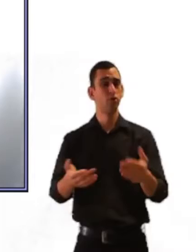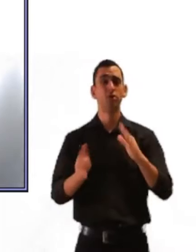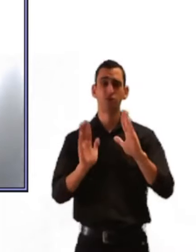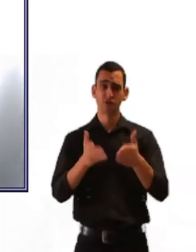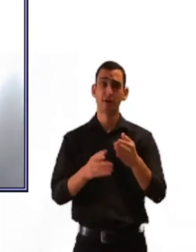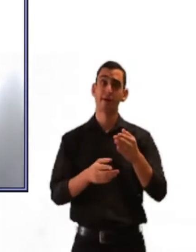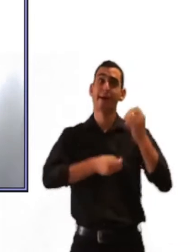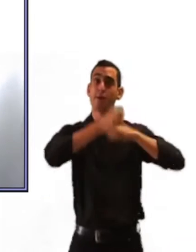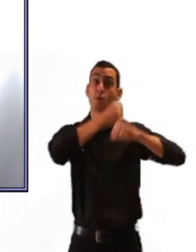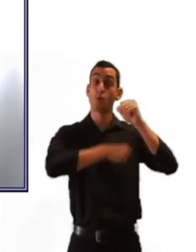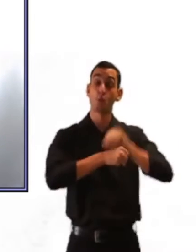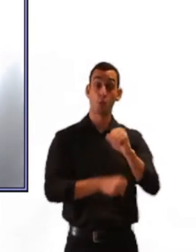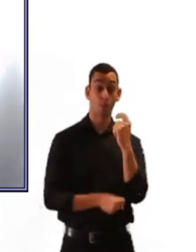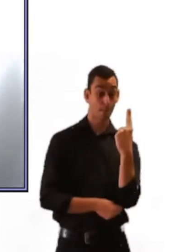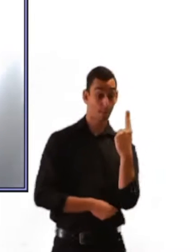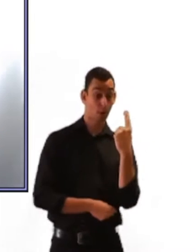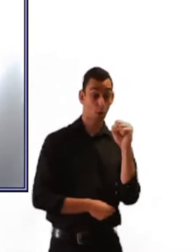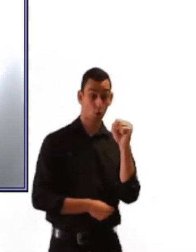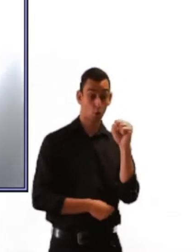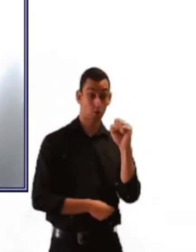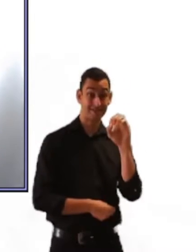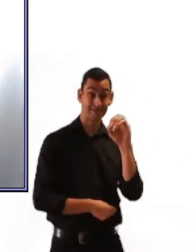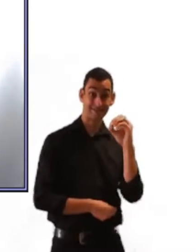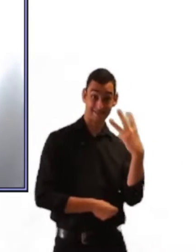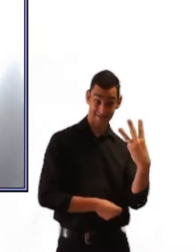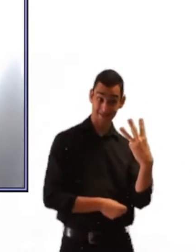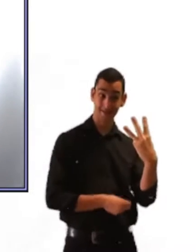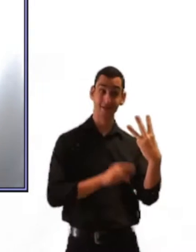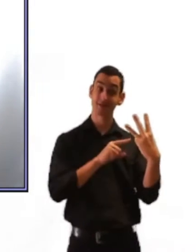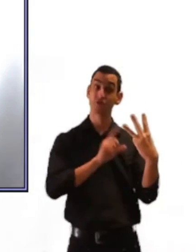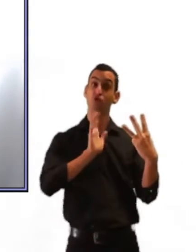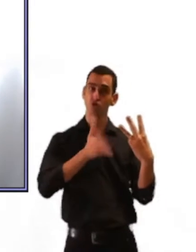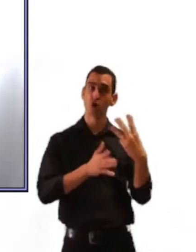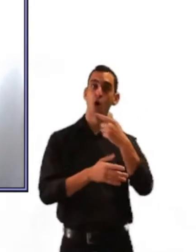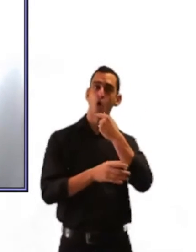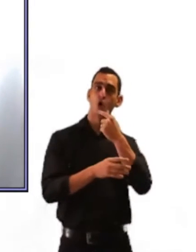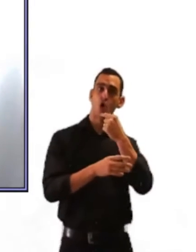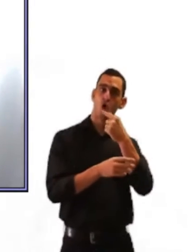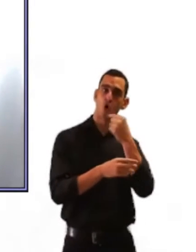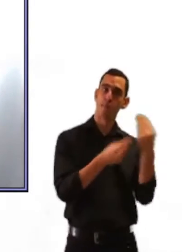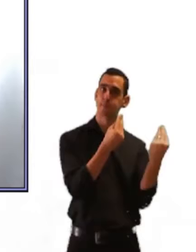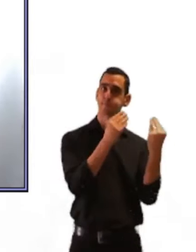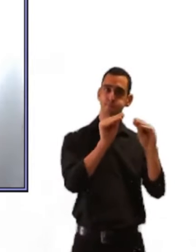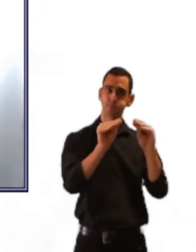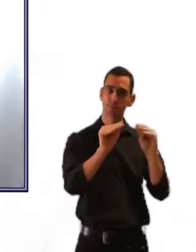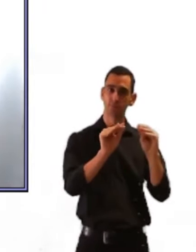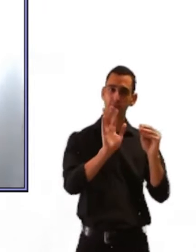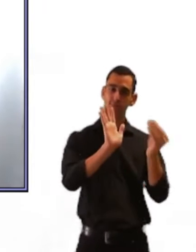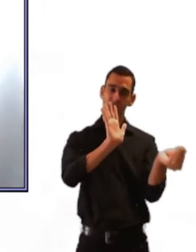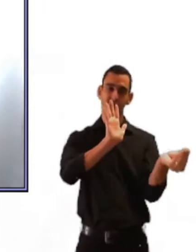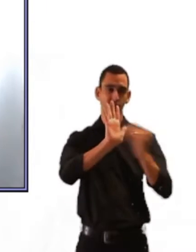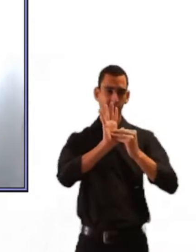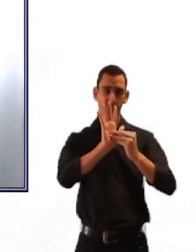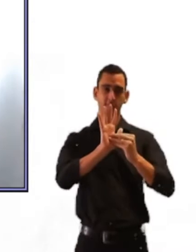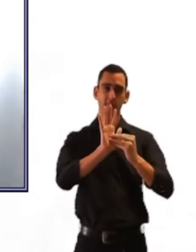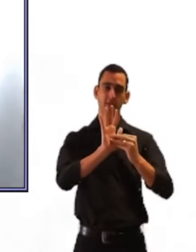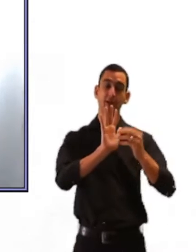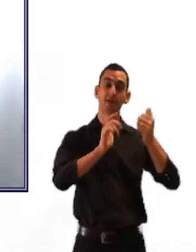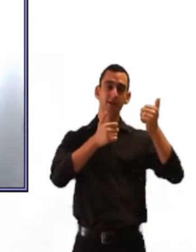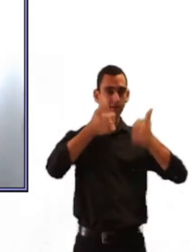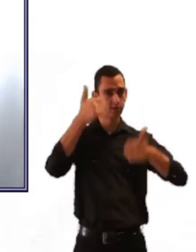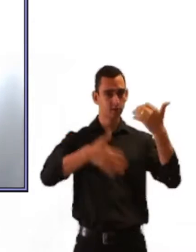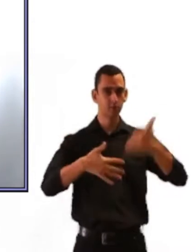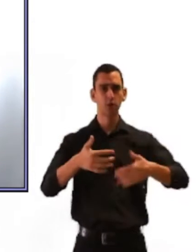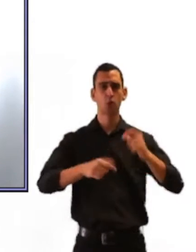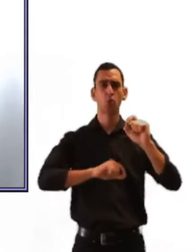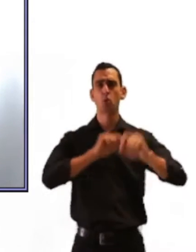1803, o autor publicou uma obra falando exatamente desse subjetivismo, Friedrich Stein.